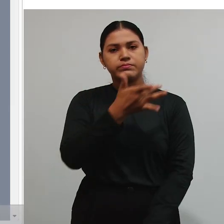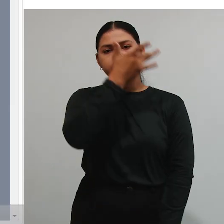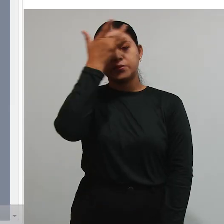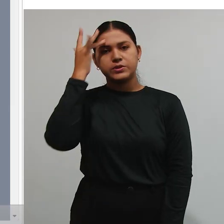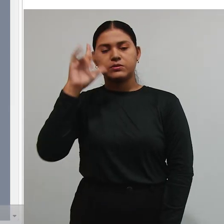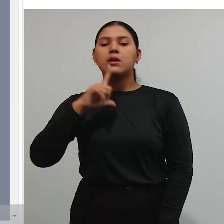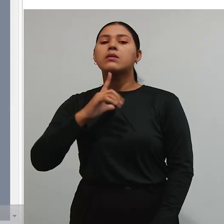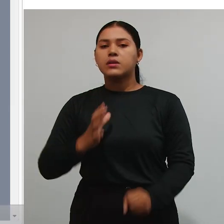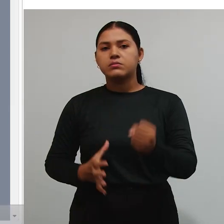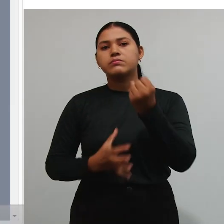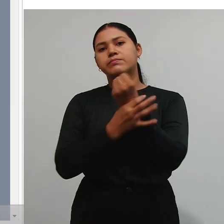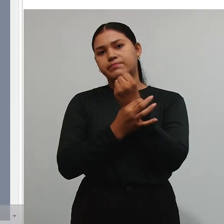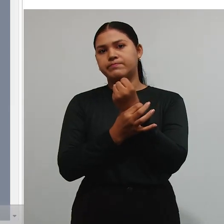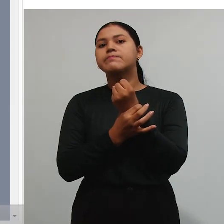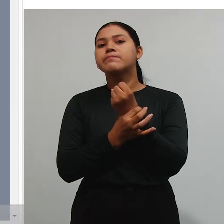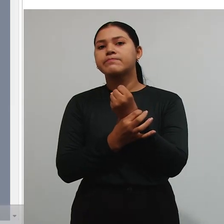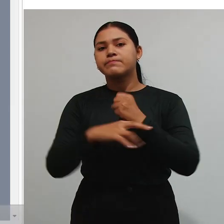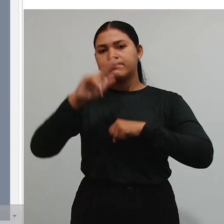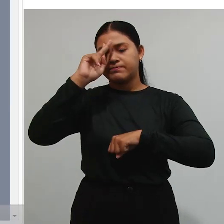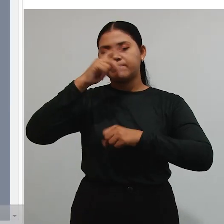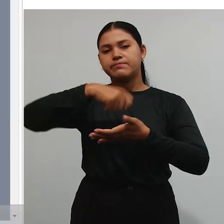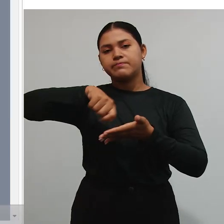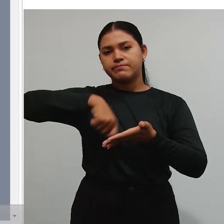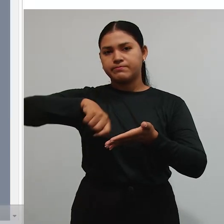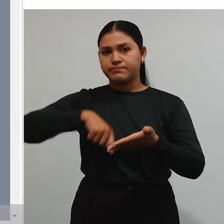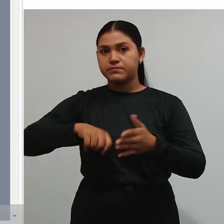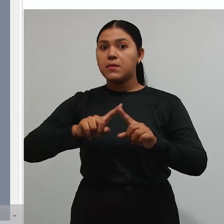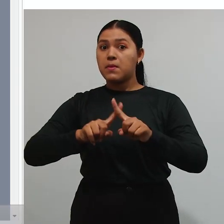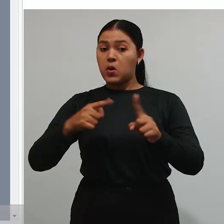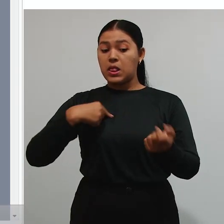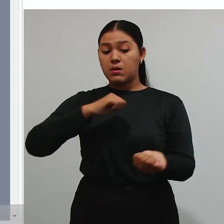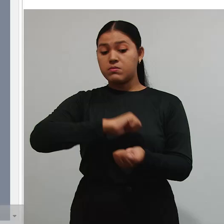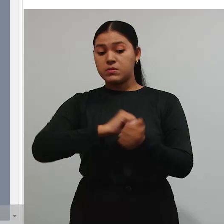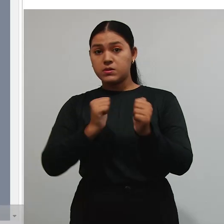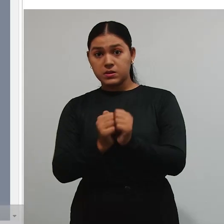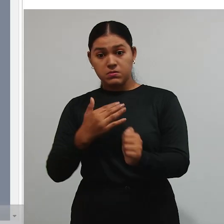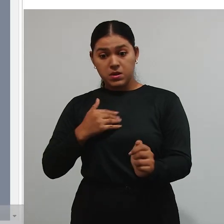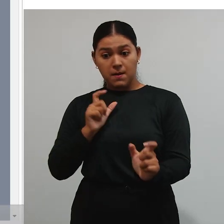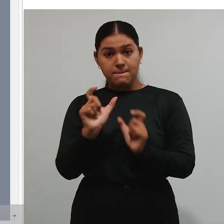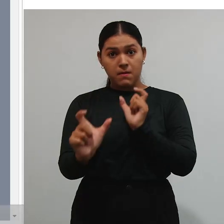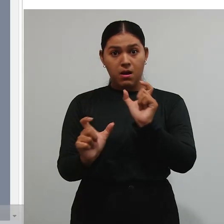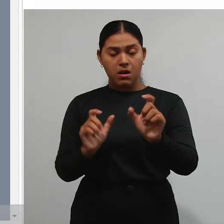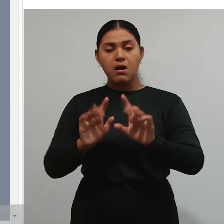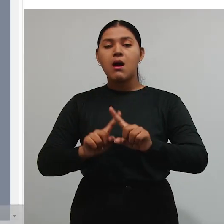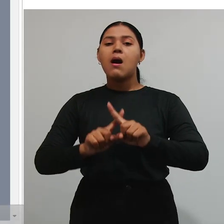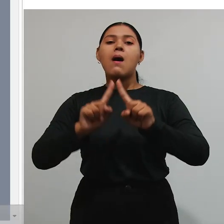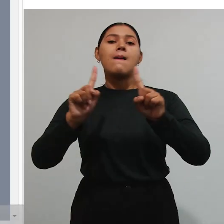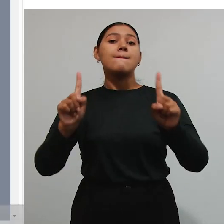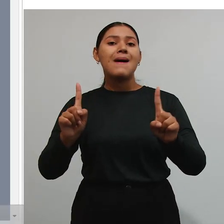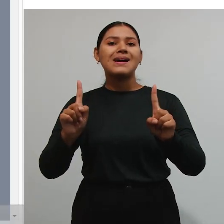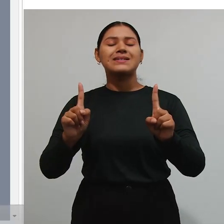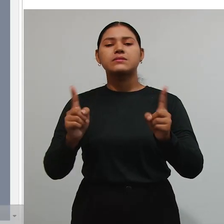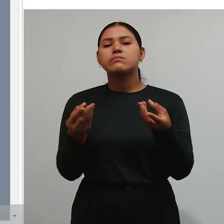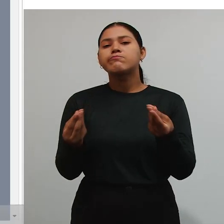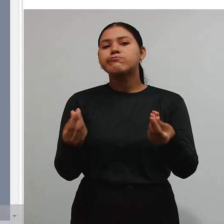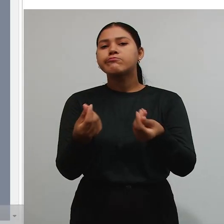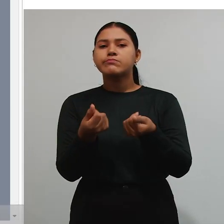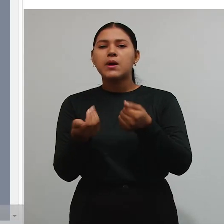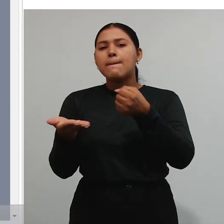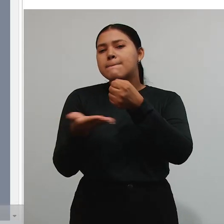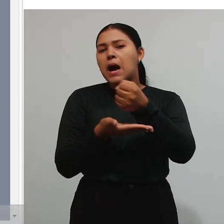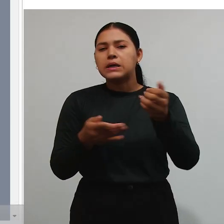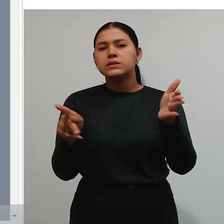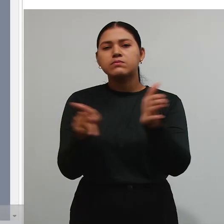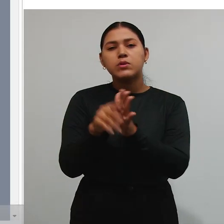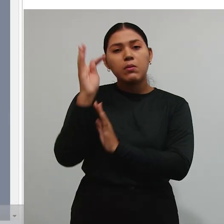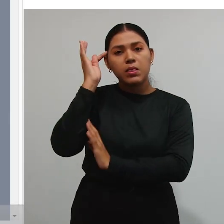que eu esteja escrevendo com as minhas palavras, o teor não foi produzido por mim. Então, nesse